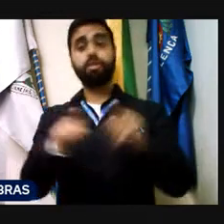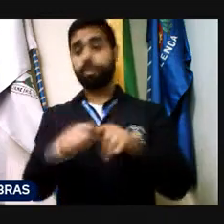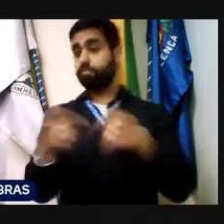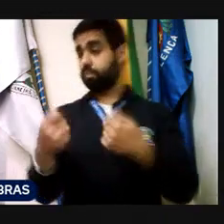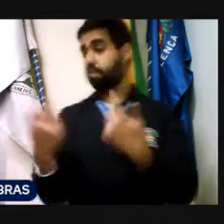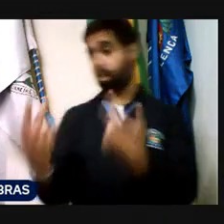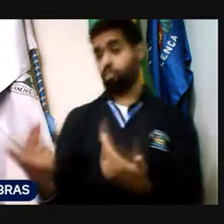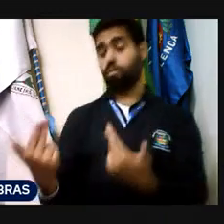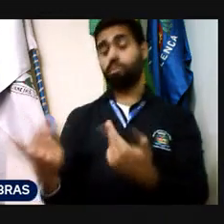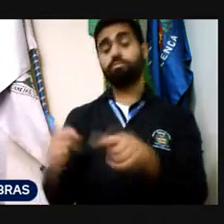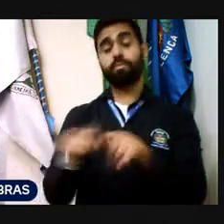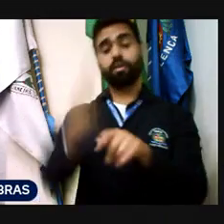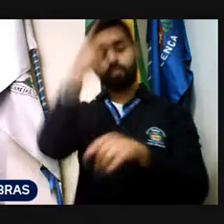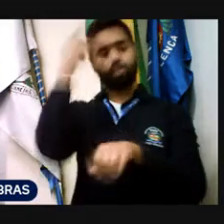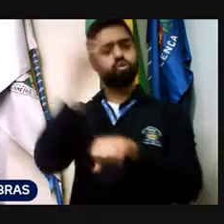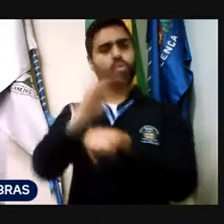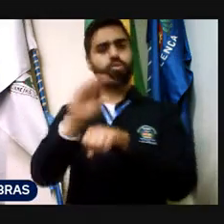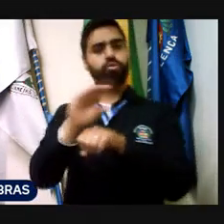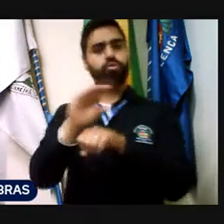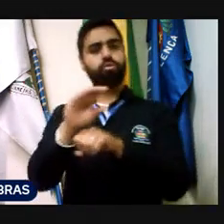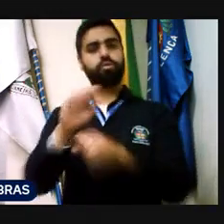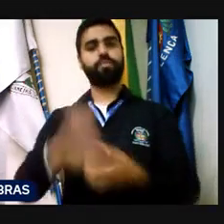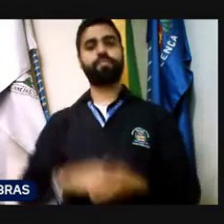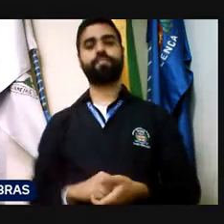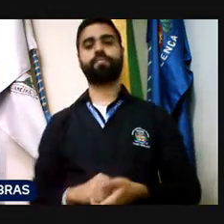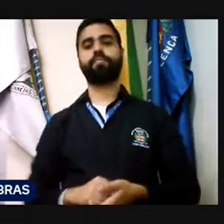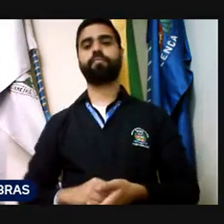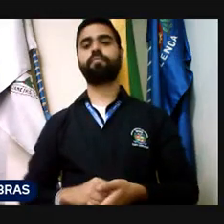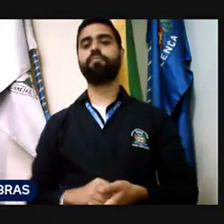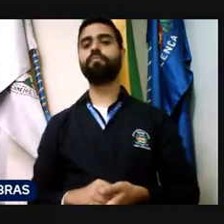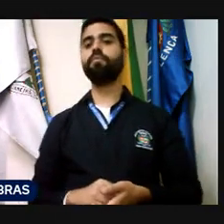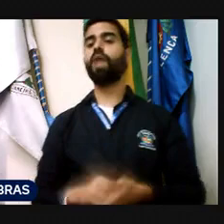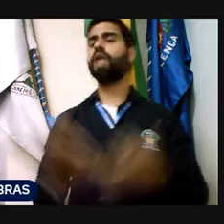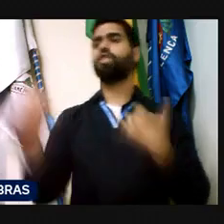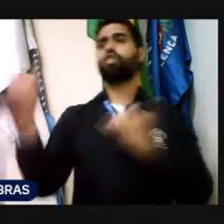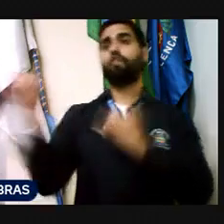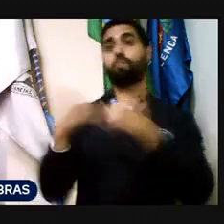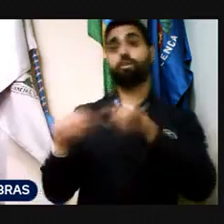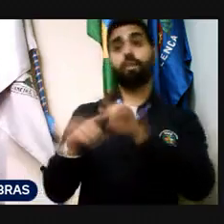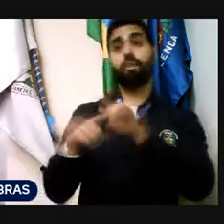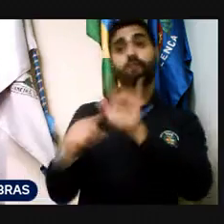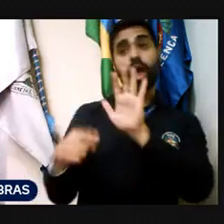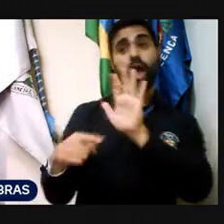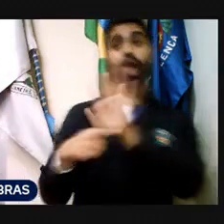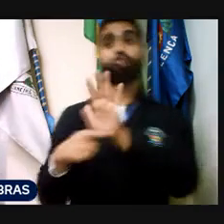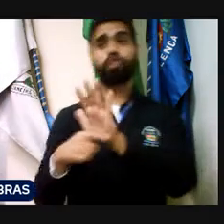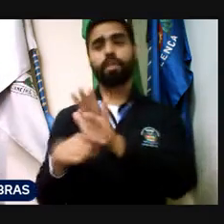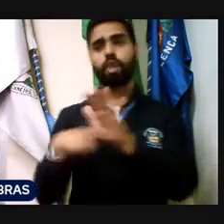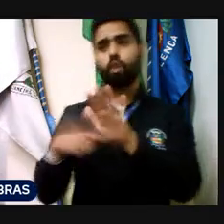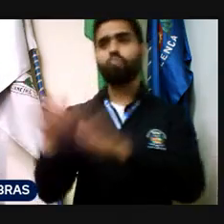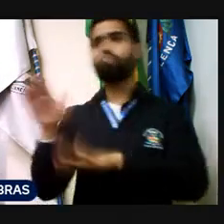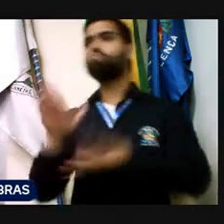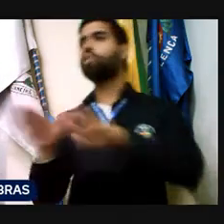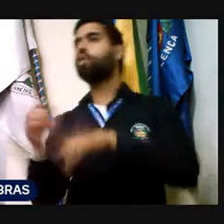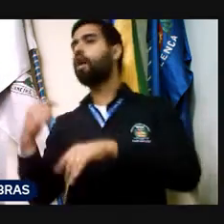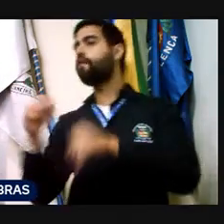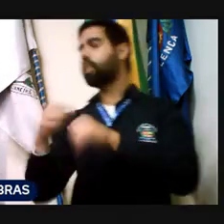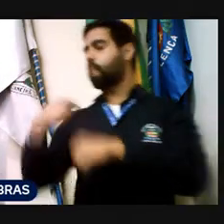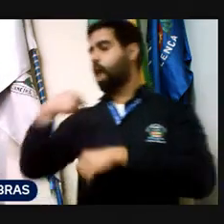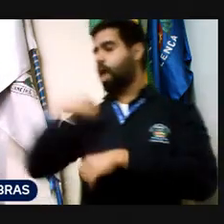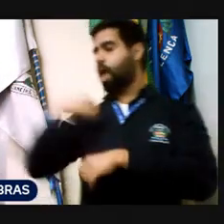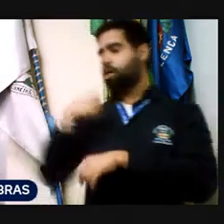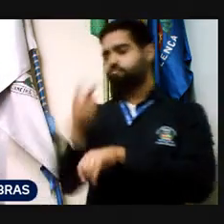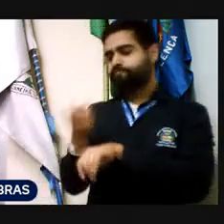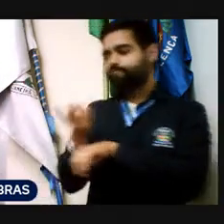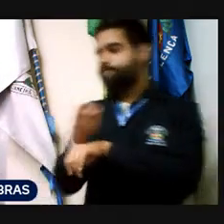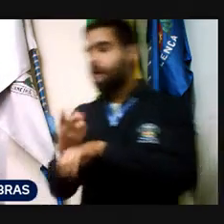aos requisitos da moralidade constitucional. Essas informações vão contribuir para a atividade de controle externo realizadas por mim e o envio de